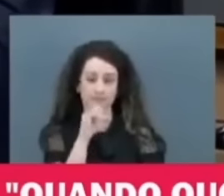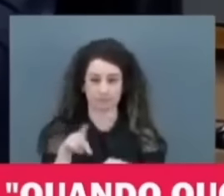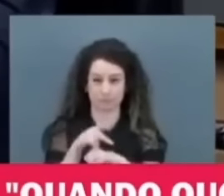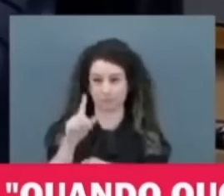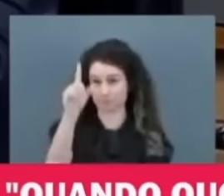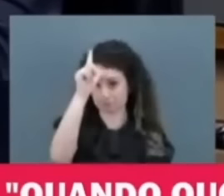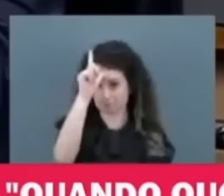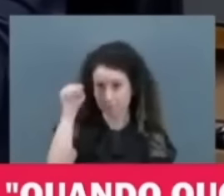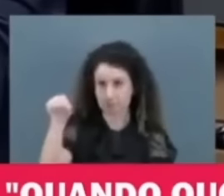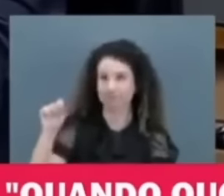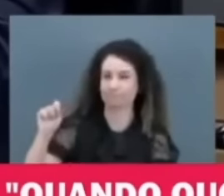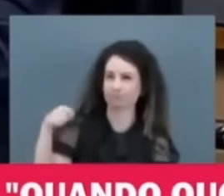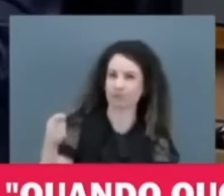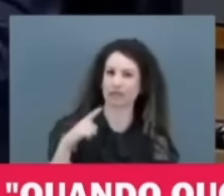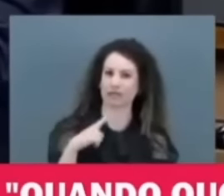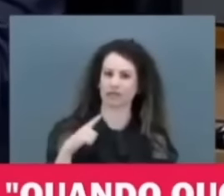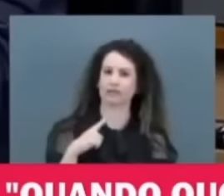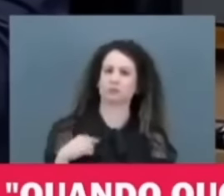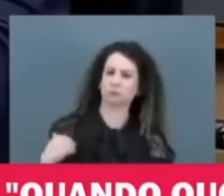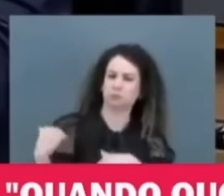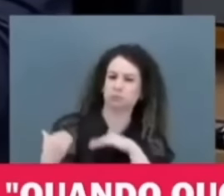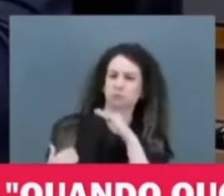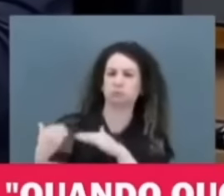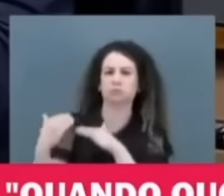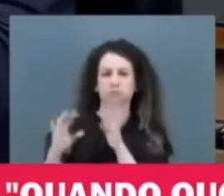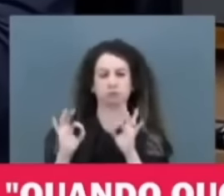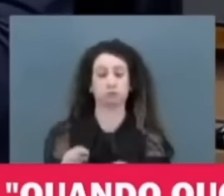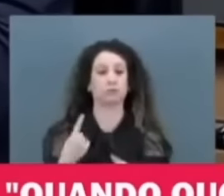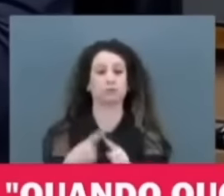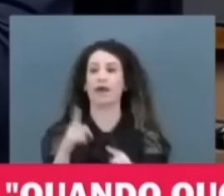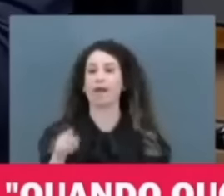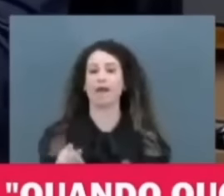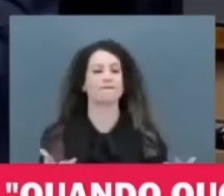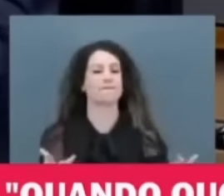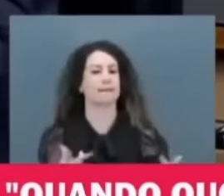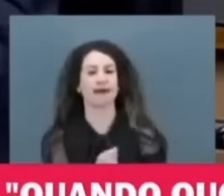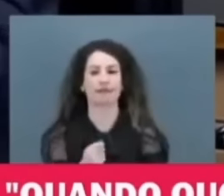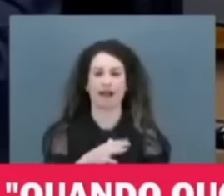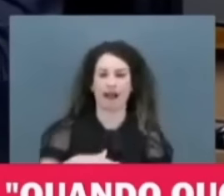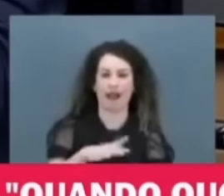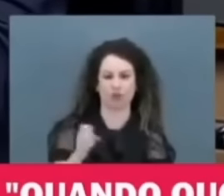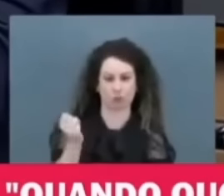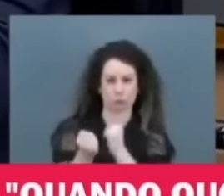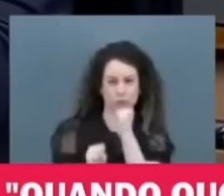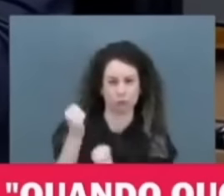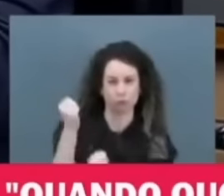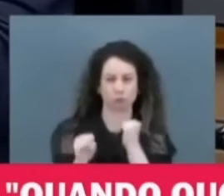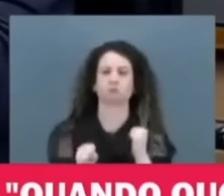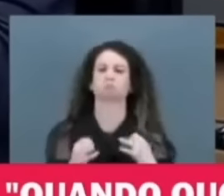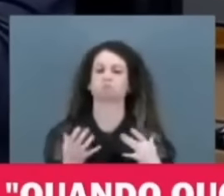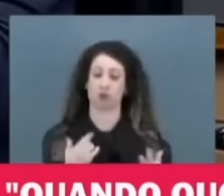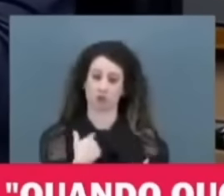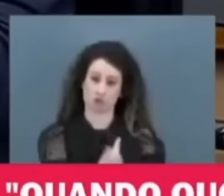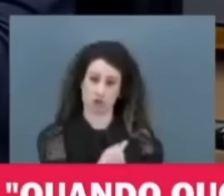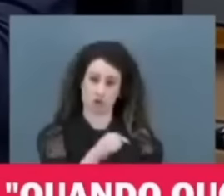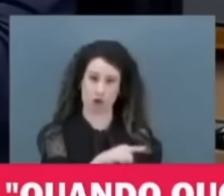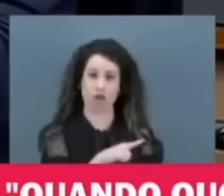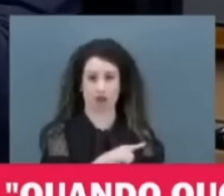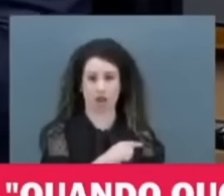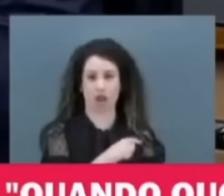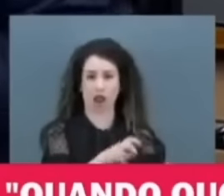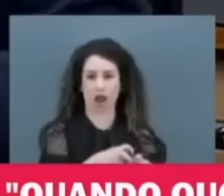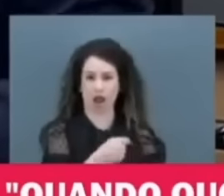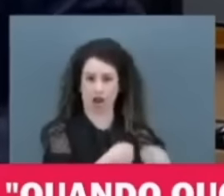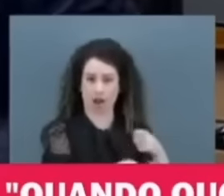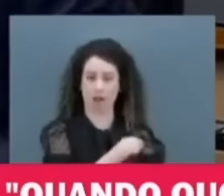é porque é um belíssimo Parque Industrial nós evidentemente temos nas nossas comó do agronegócio um